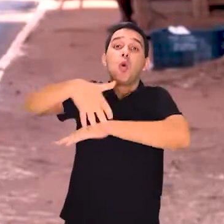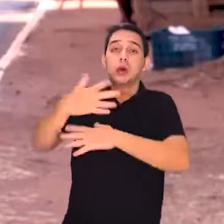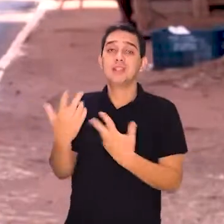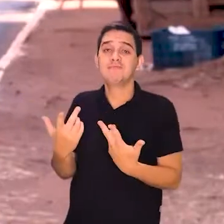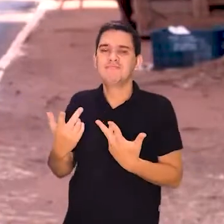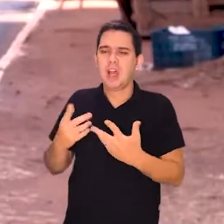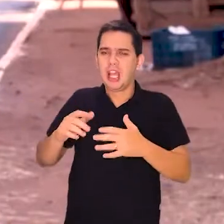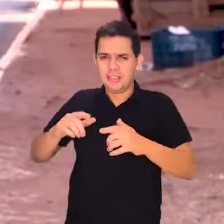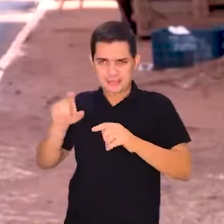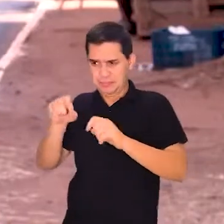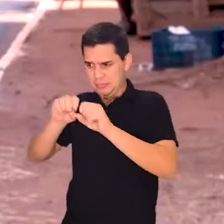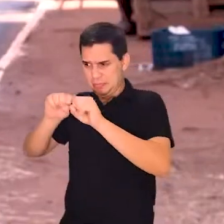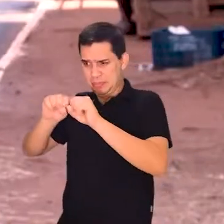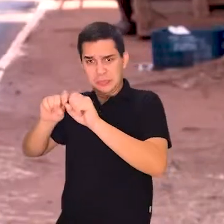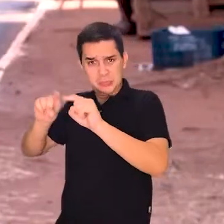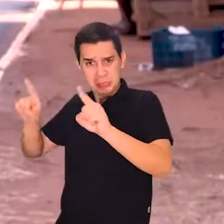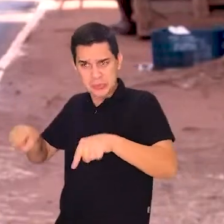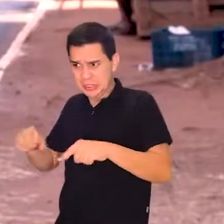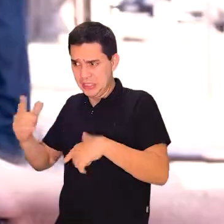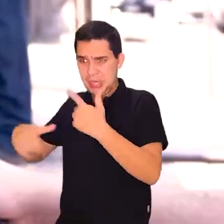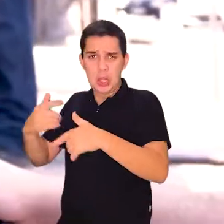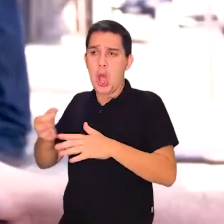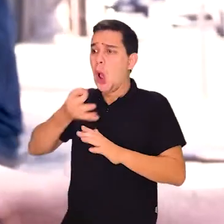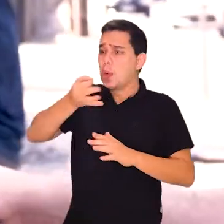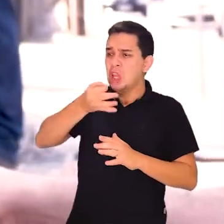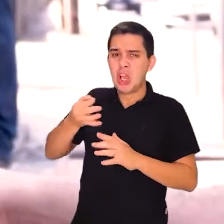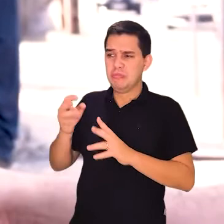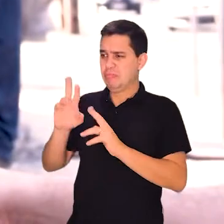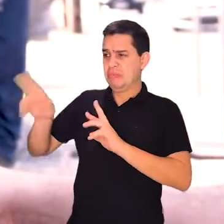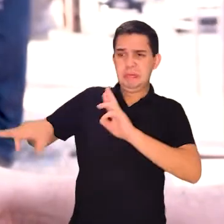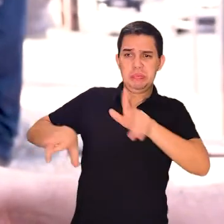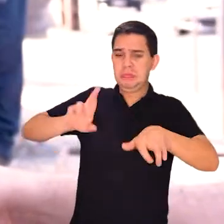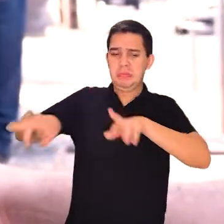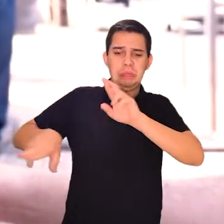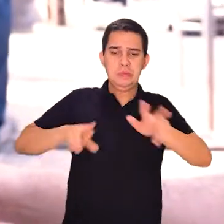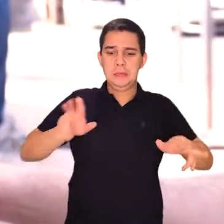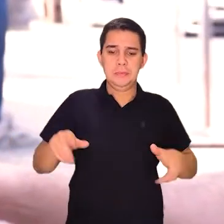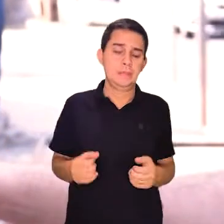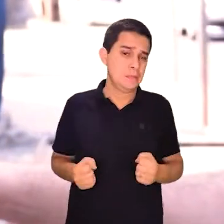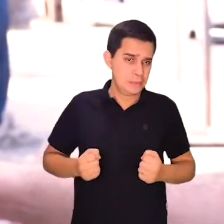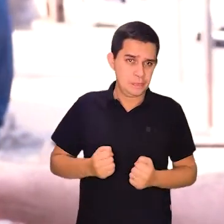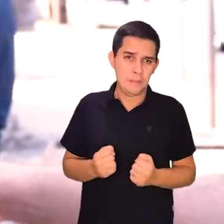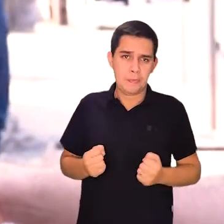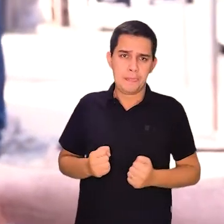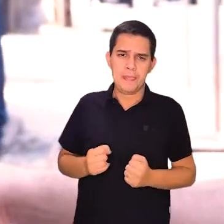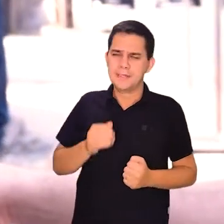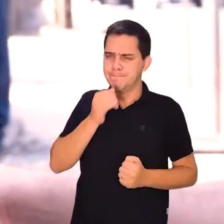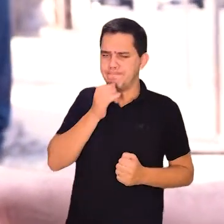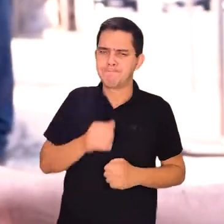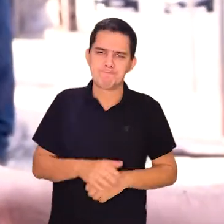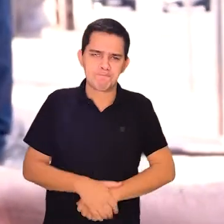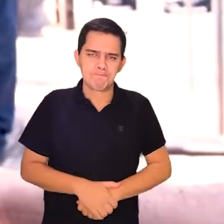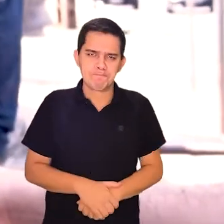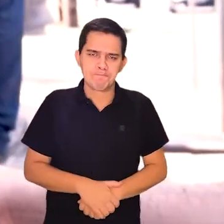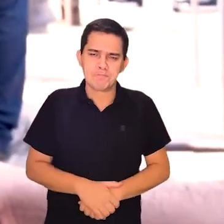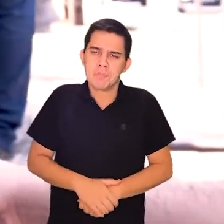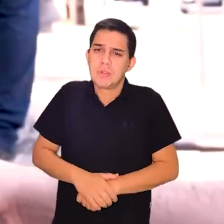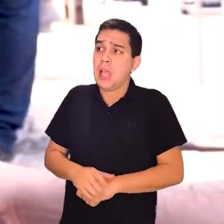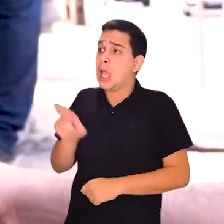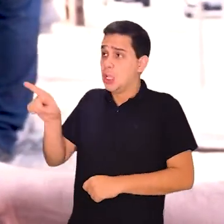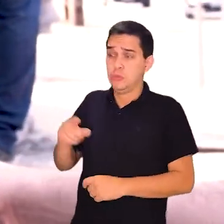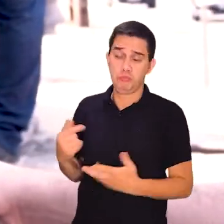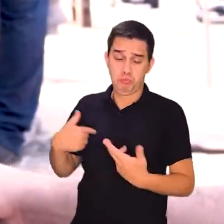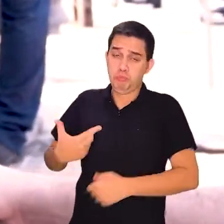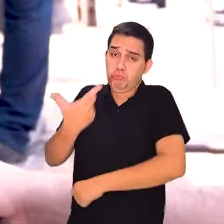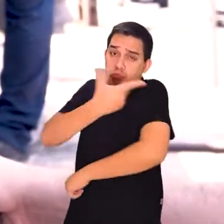de trabalhadores sobre o assunto se divergem. Dia 10 do 9 agora, dia 30 do 9 do mês que vem agora, vou assinar a